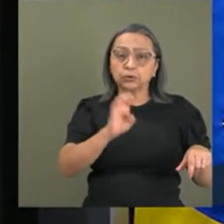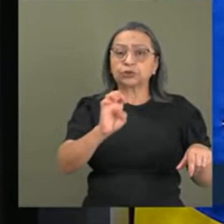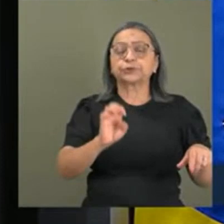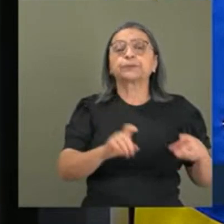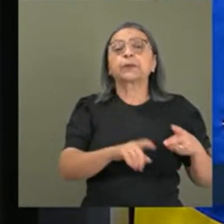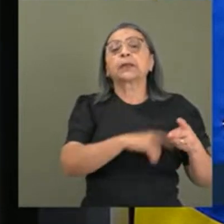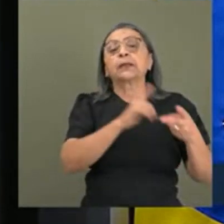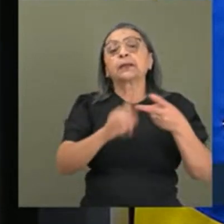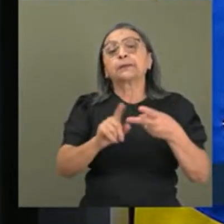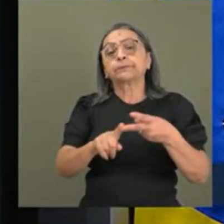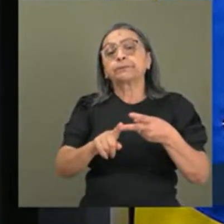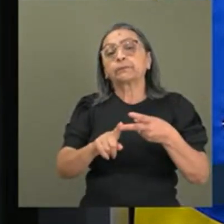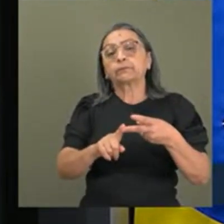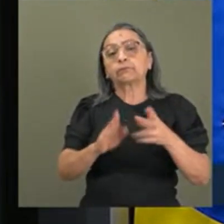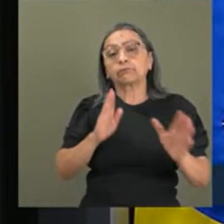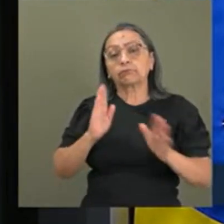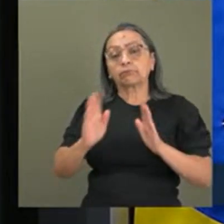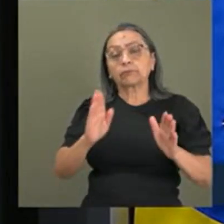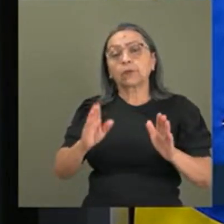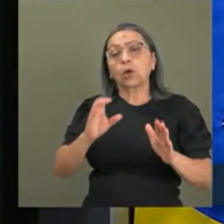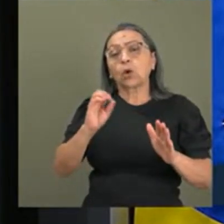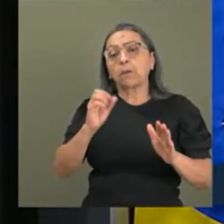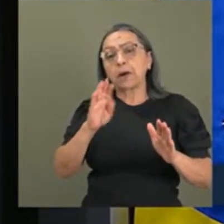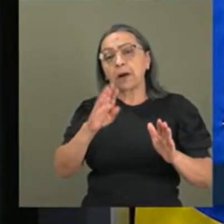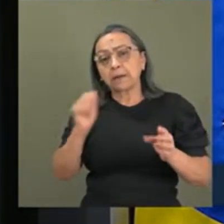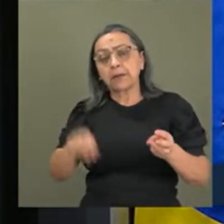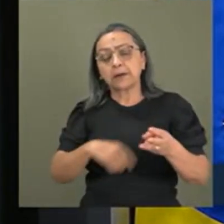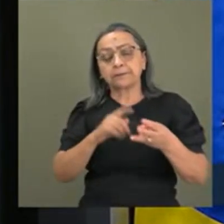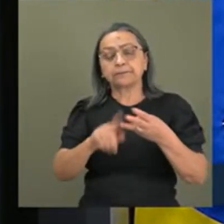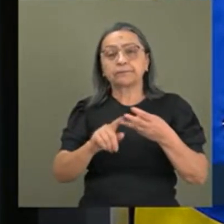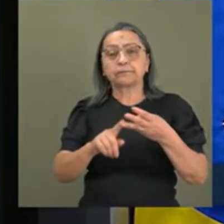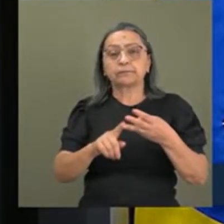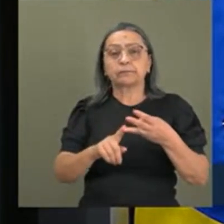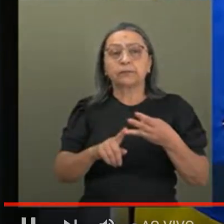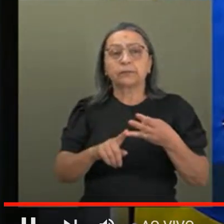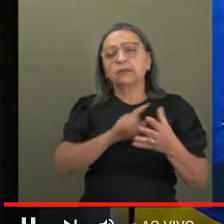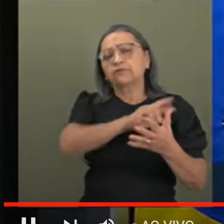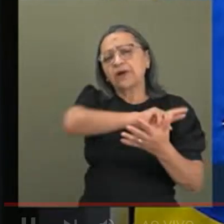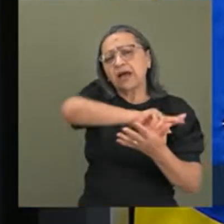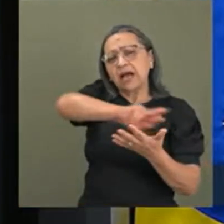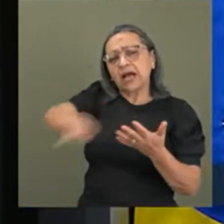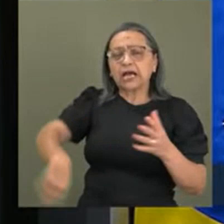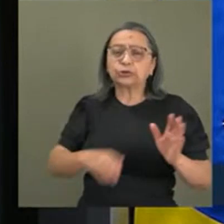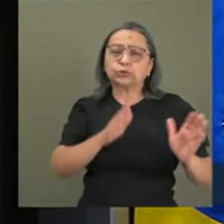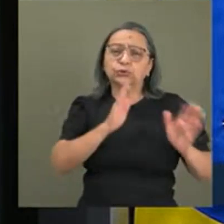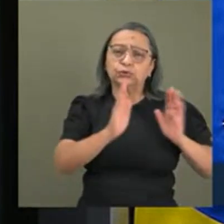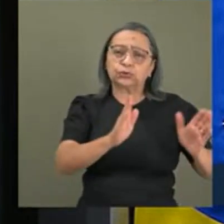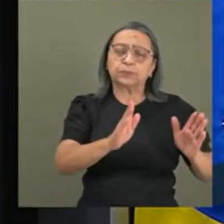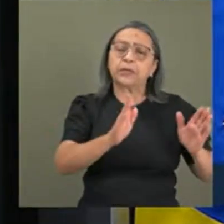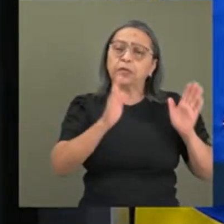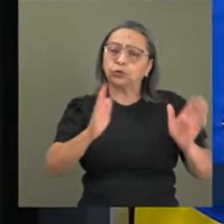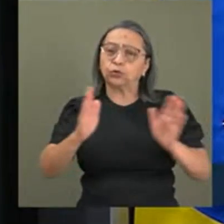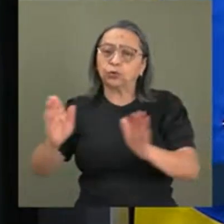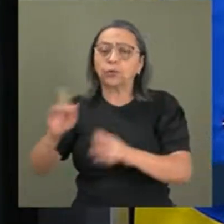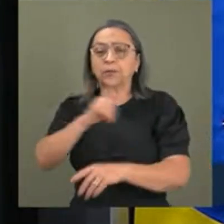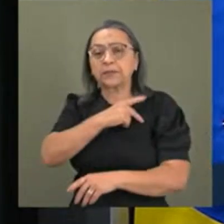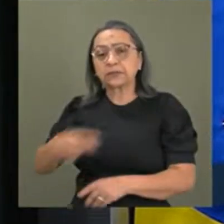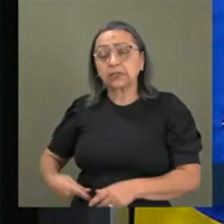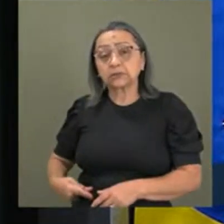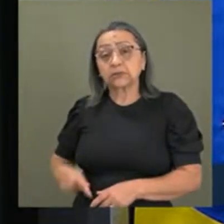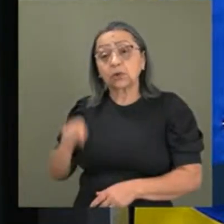republicano, como no Obama, governo democrata, passando por vários outros presidentes, ele que é